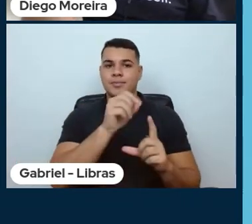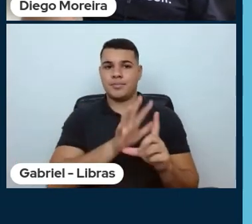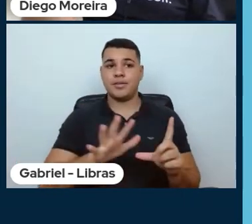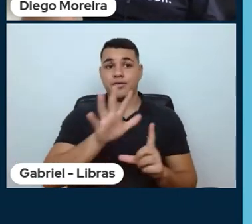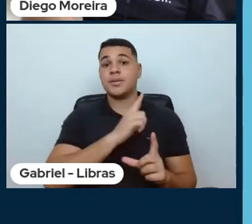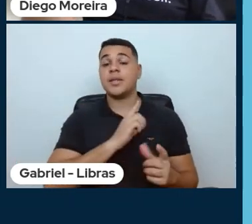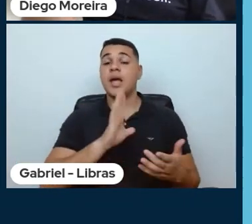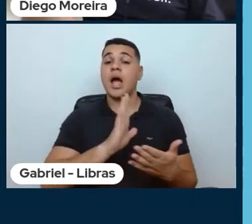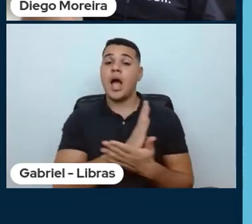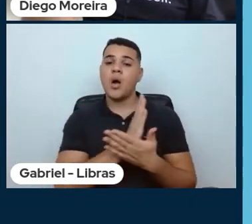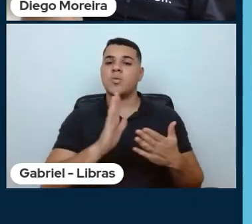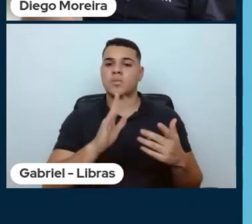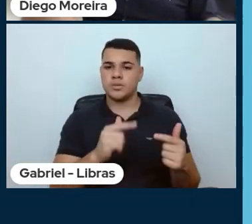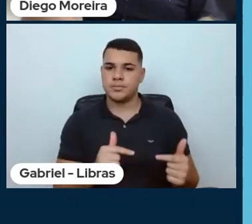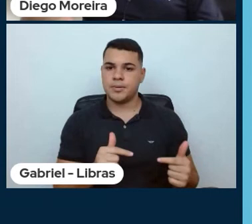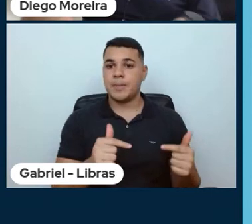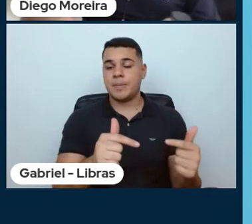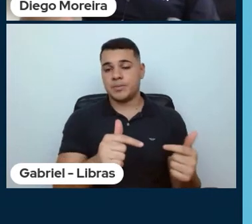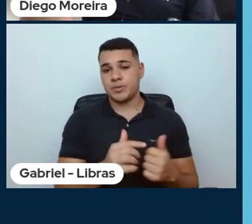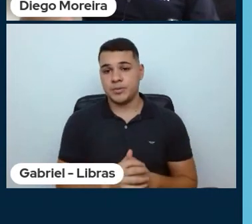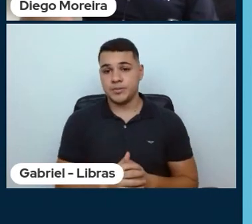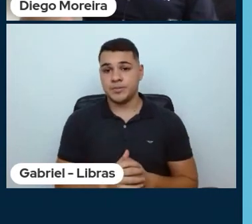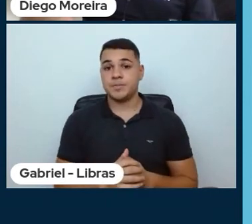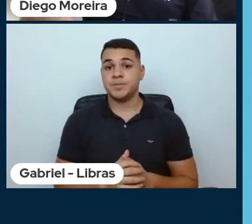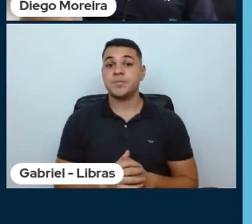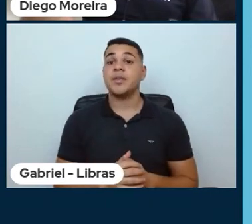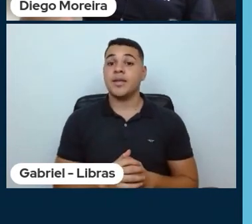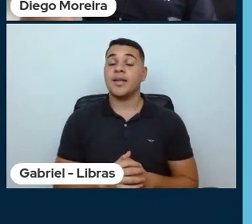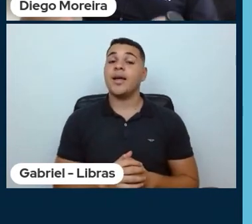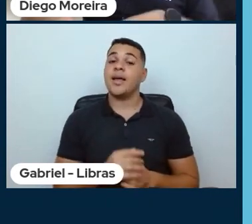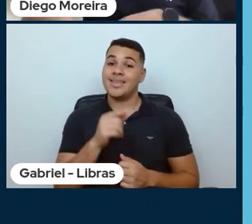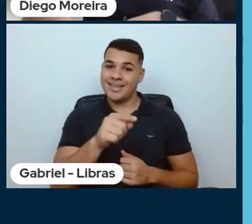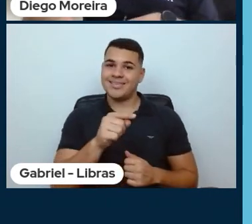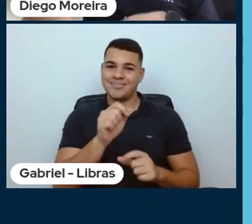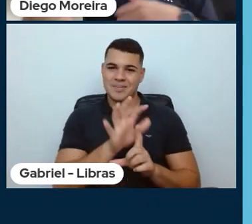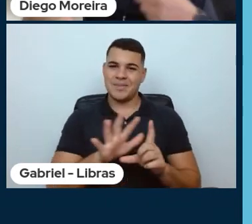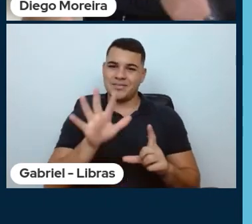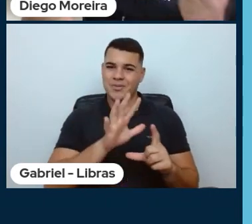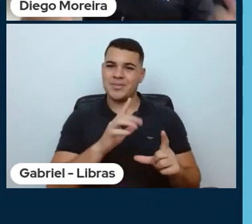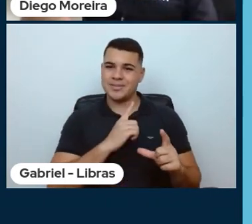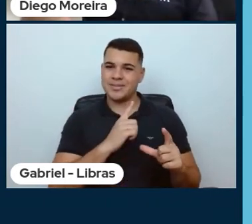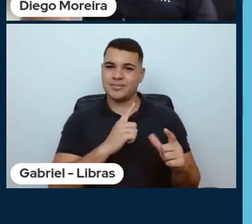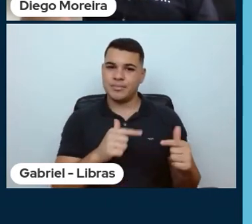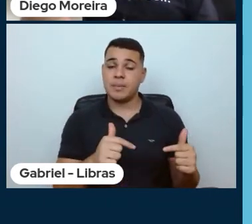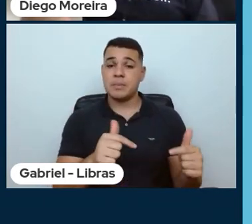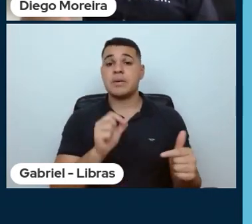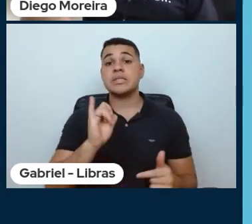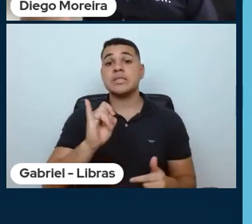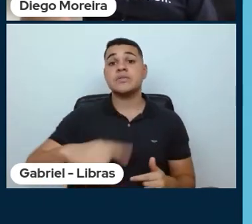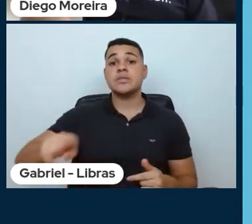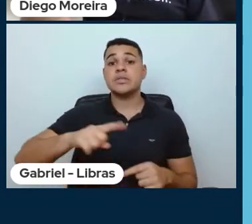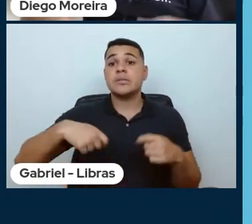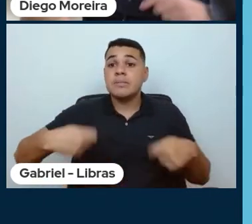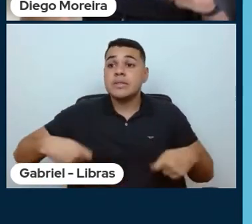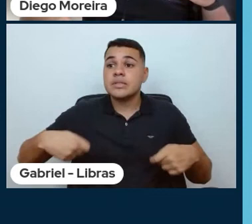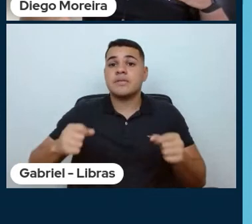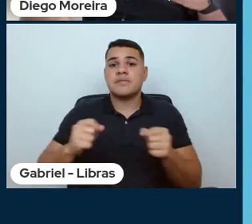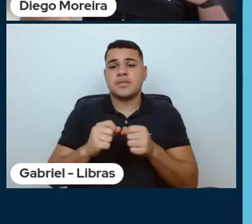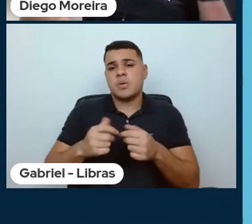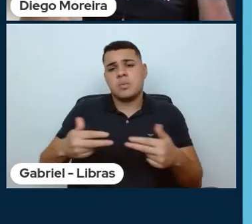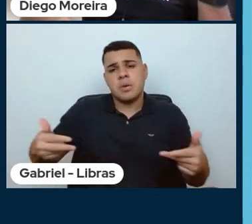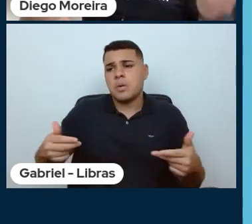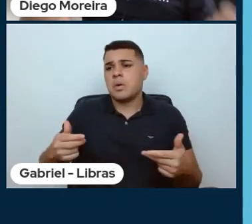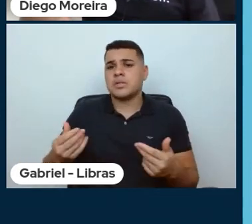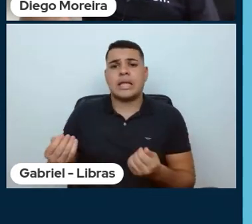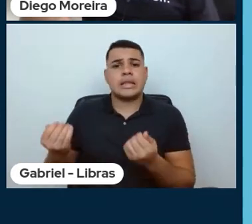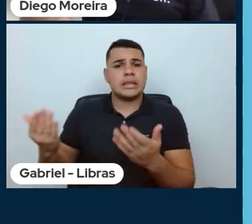marketing, essa parte de marketing automation. E dentro dele a gente consegue fazer. Então, se você precisa fazer uma notificação de uma entrega de produto, se você